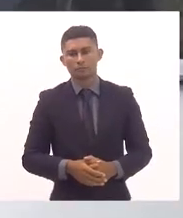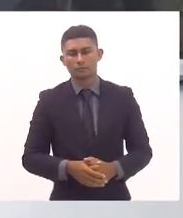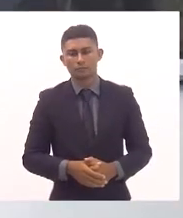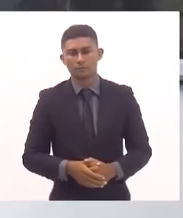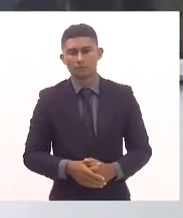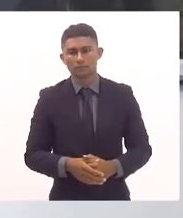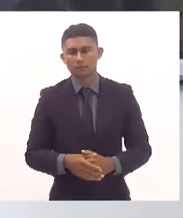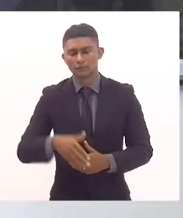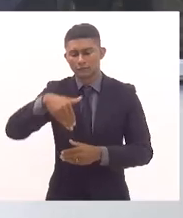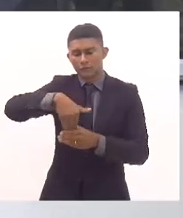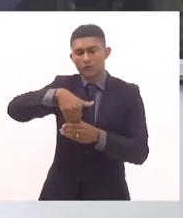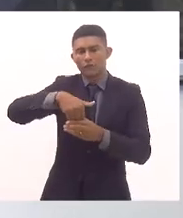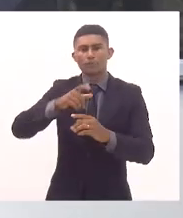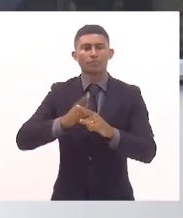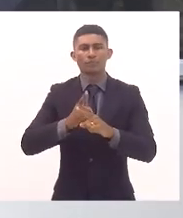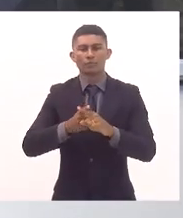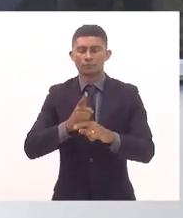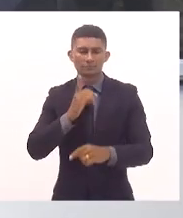de voto, deputada